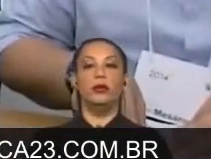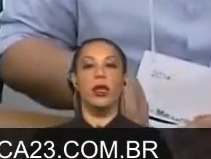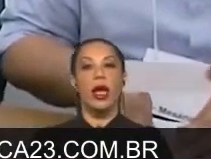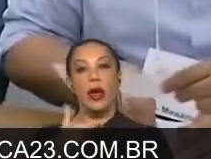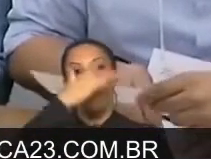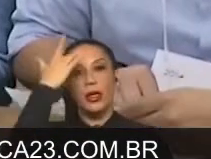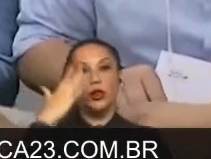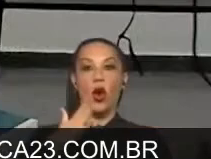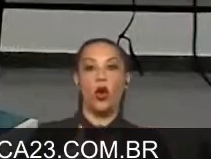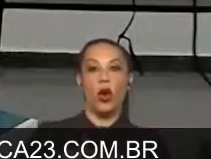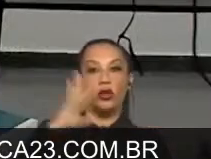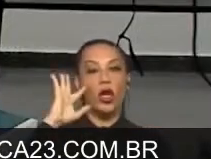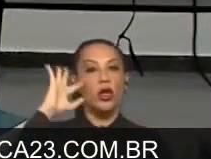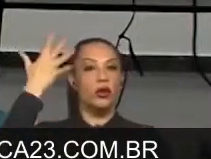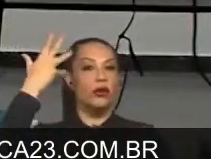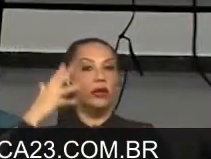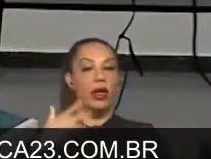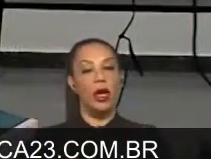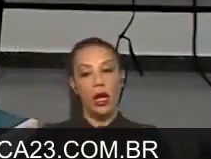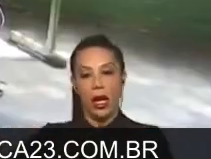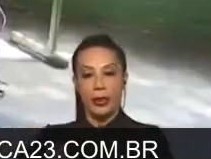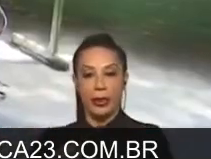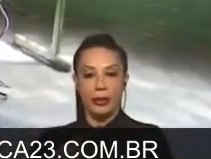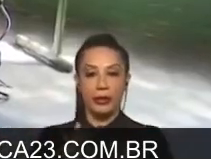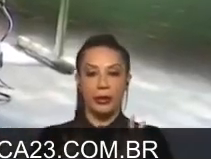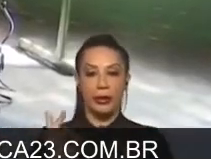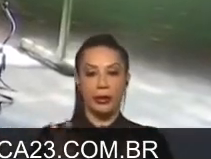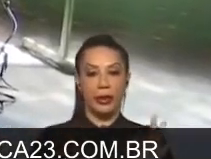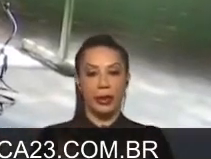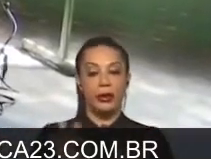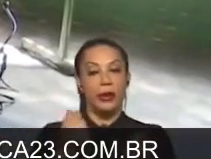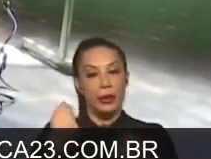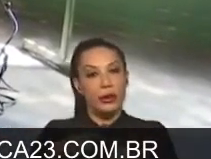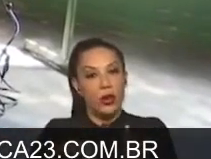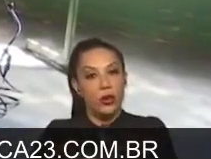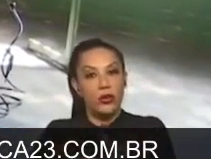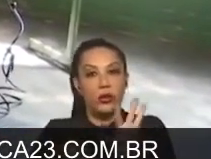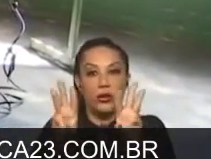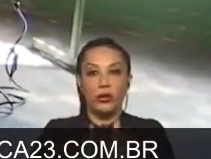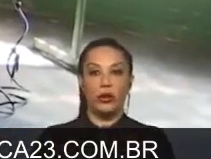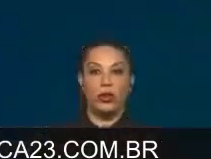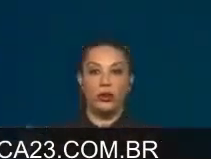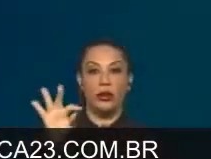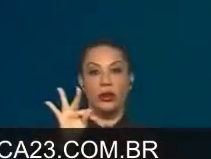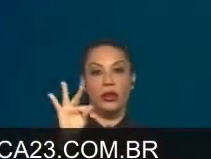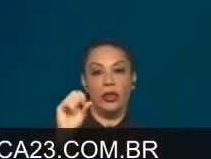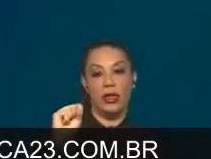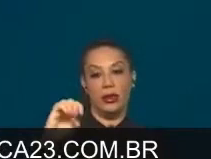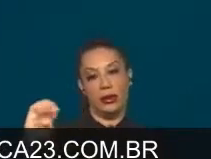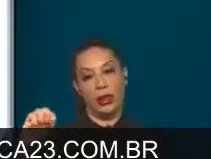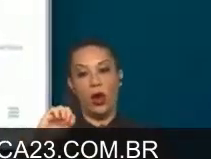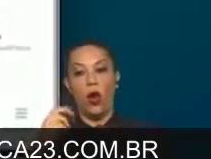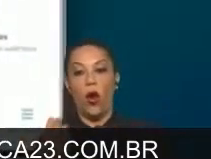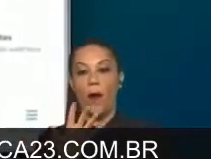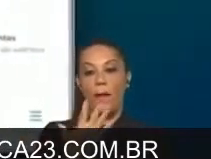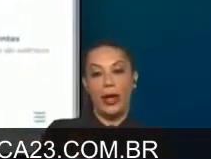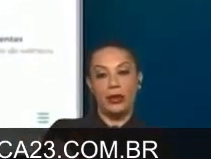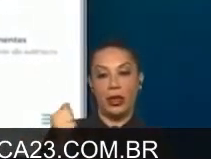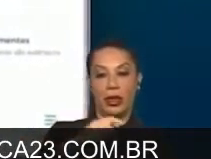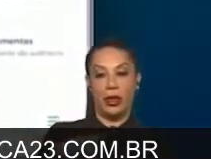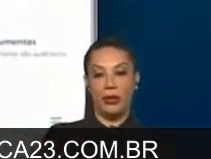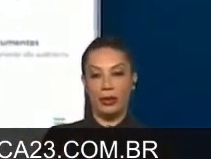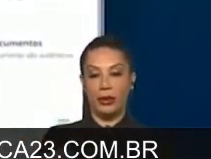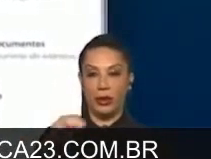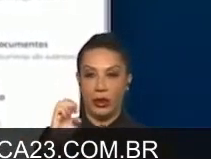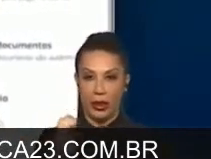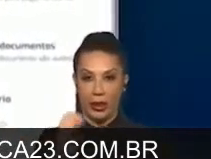Quem gosta de resolver tudo com antecedência, vale consultar o site do TSE ou baixar o aplicativo